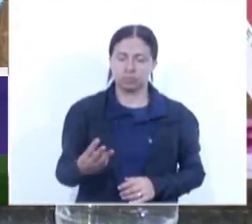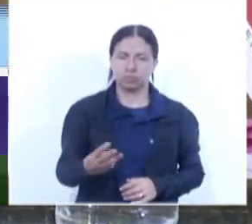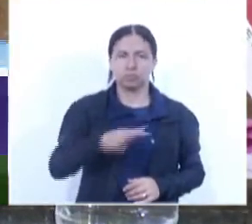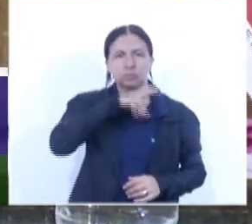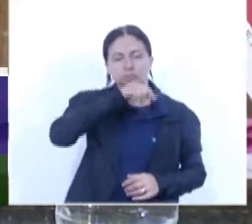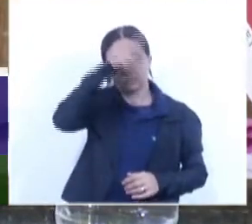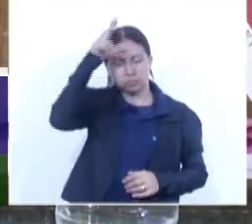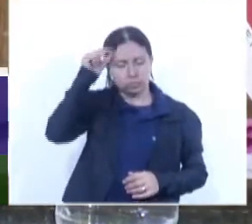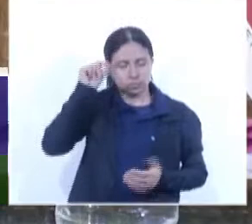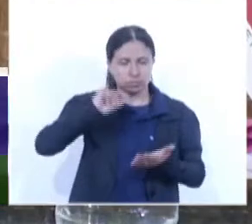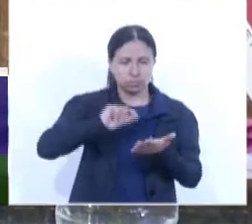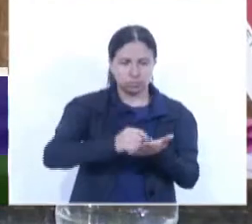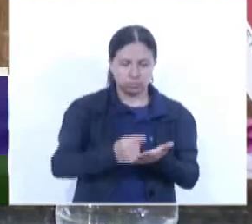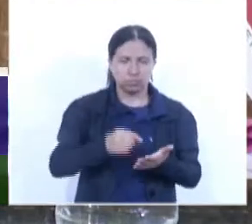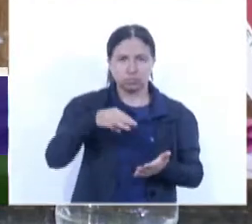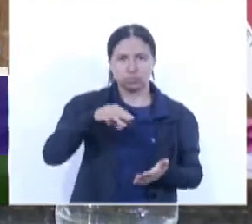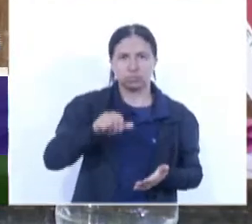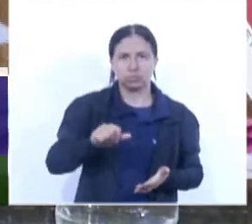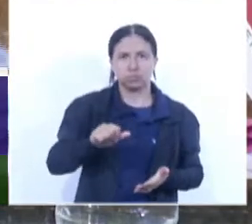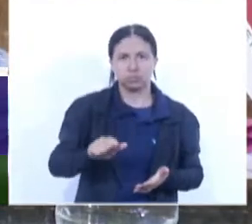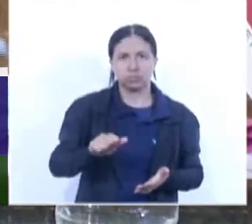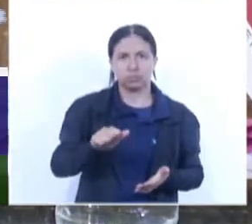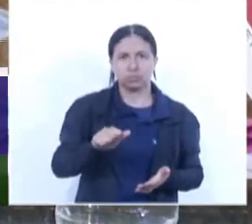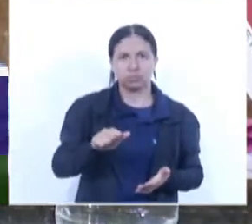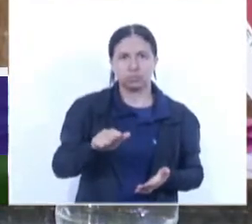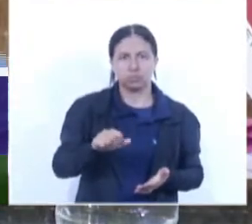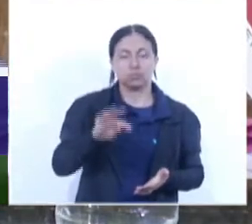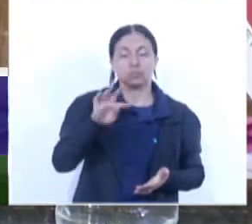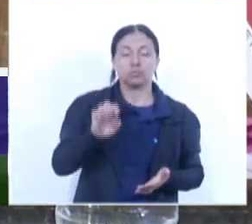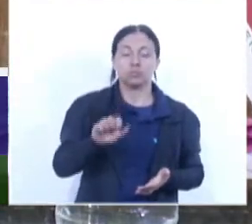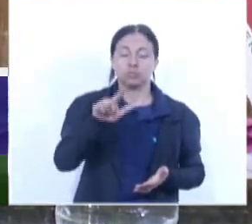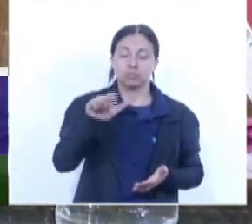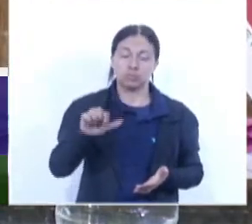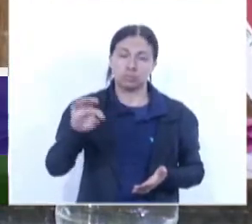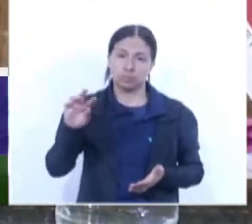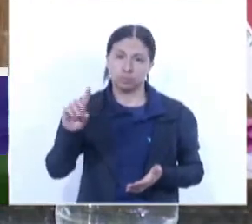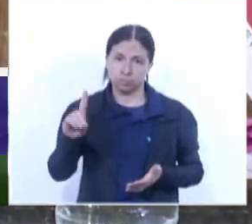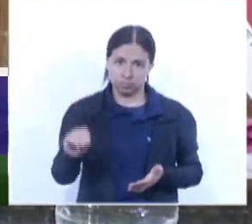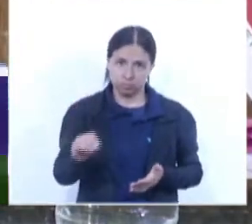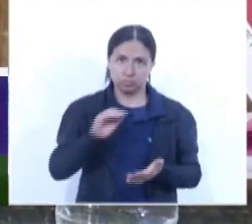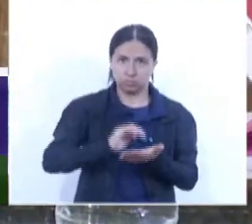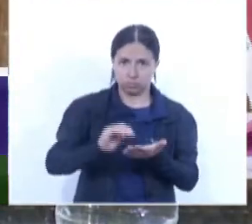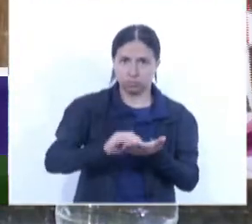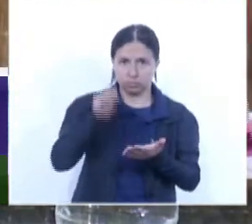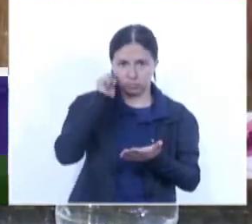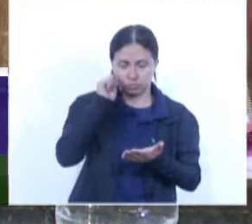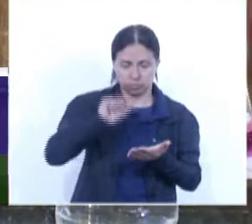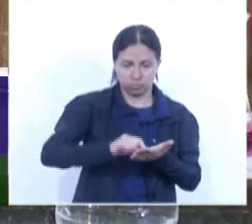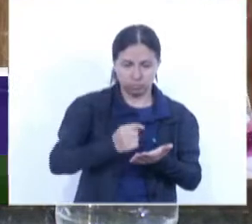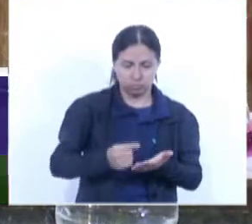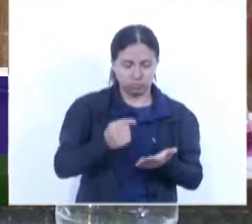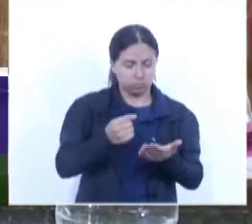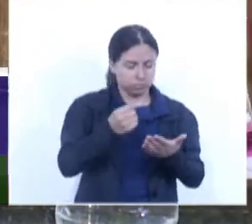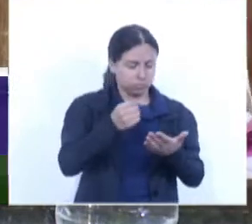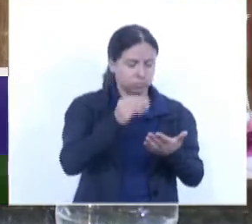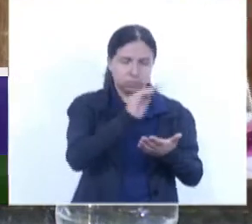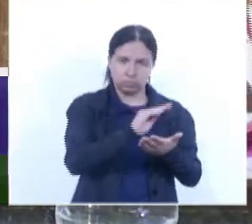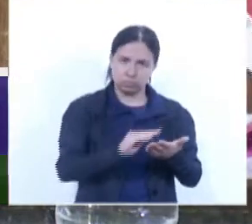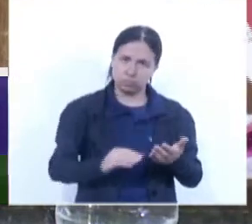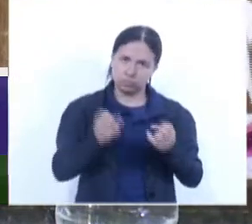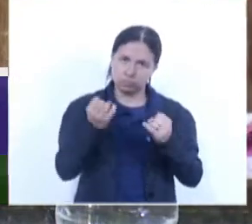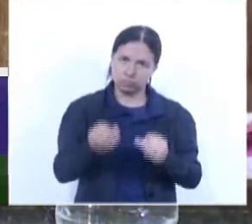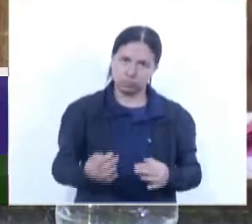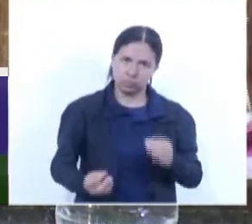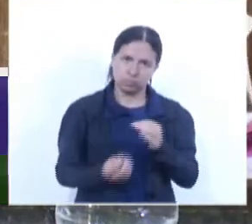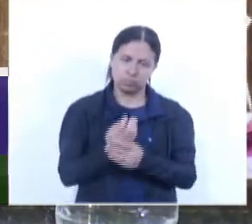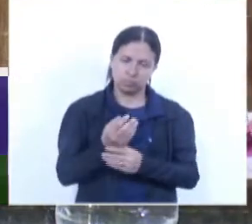Toledo secretária ela apresenta aqui as mensagens que cria as escolas ela apresenta também a